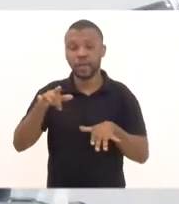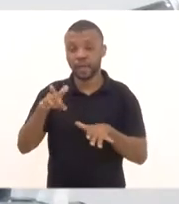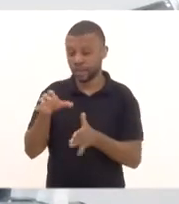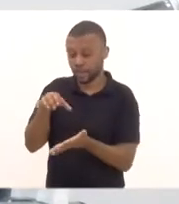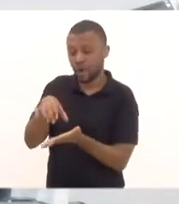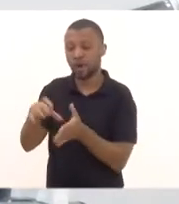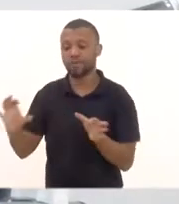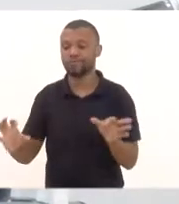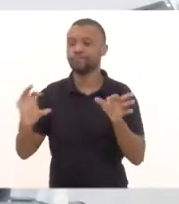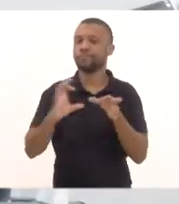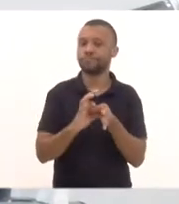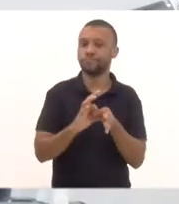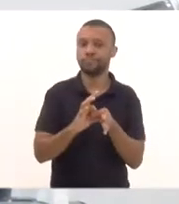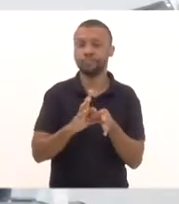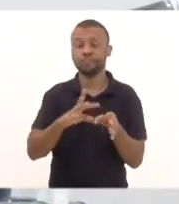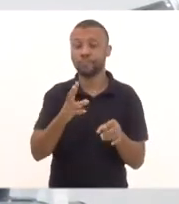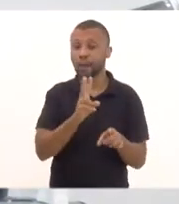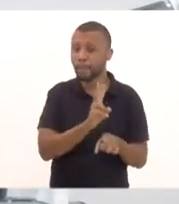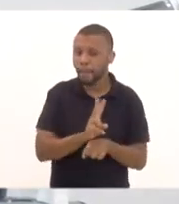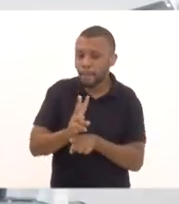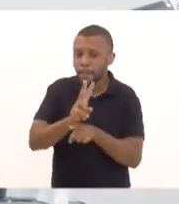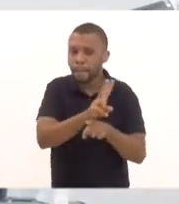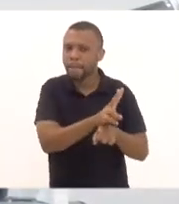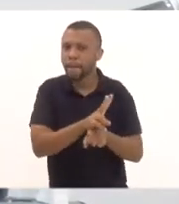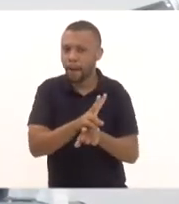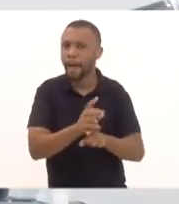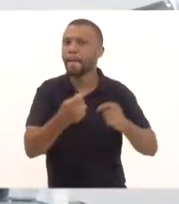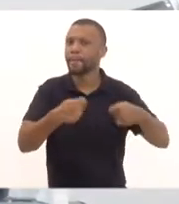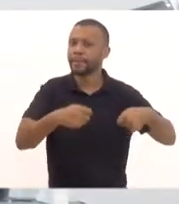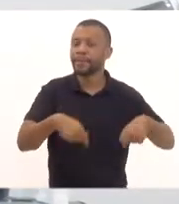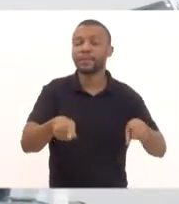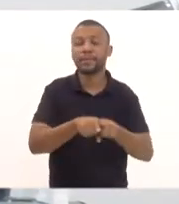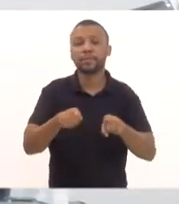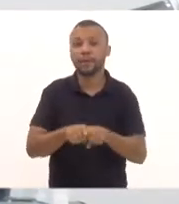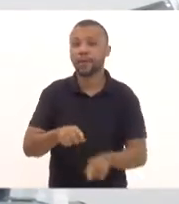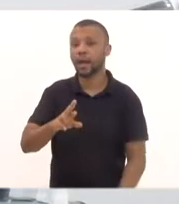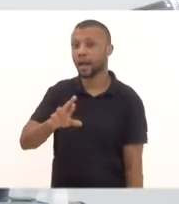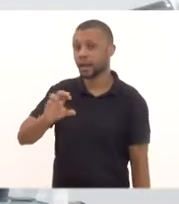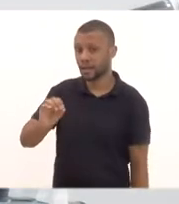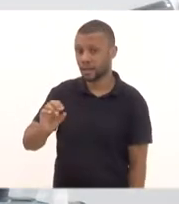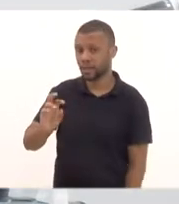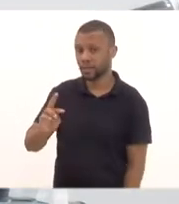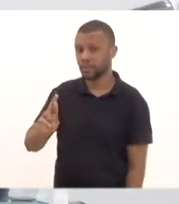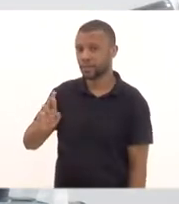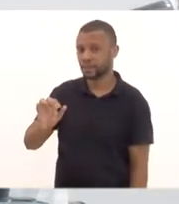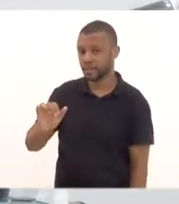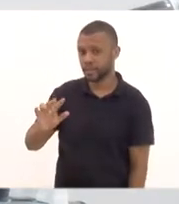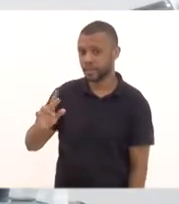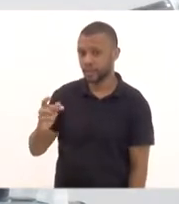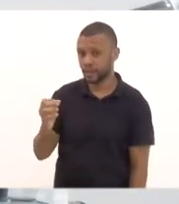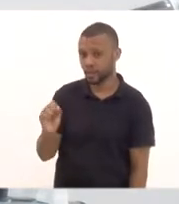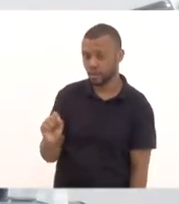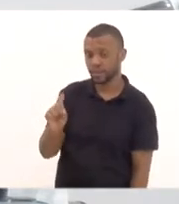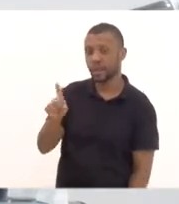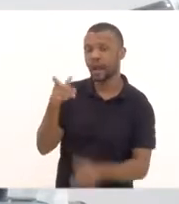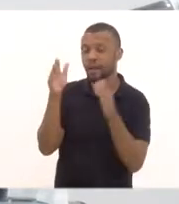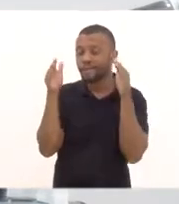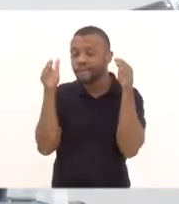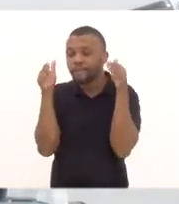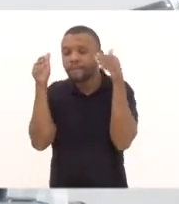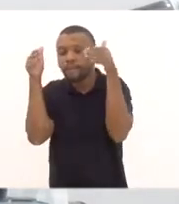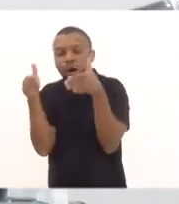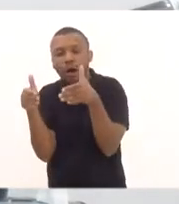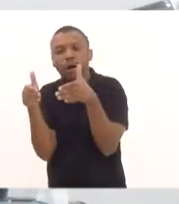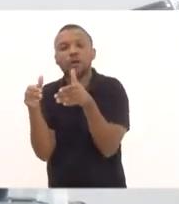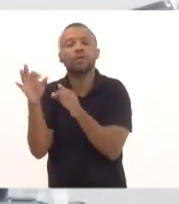manutenção pela supervisão da manutenção desse patrimônio e também é Rio Trilhos que a empresa de focada ou na sintese